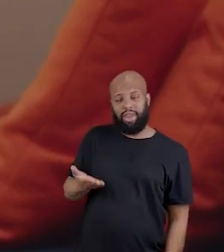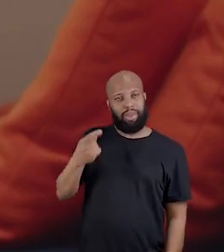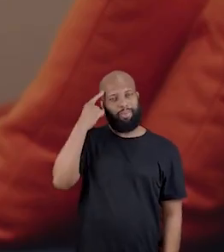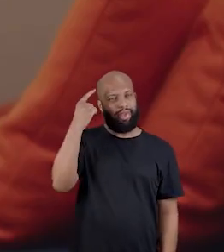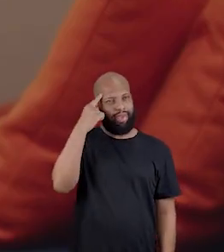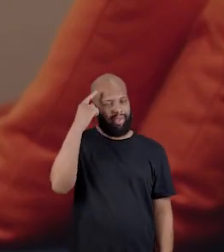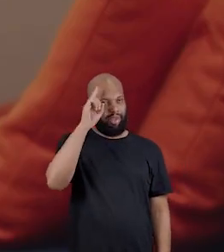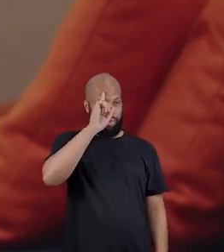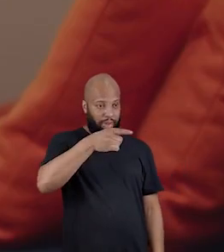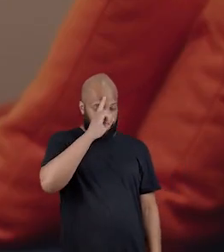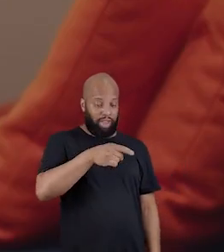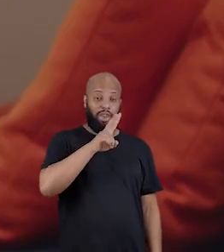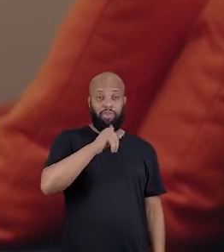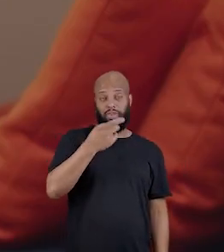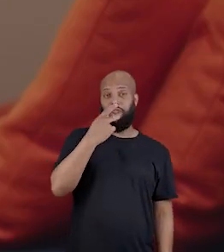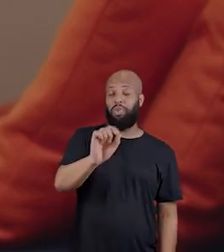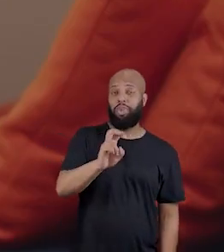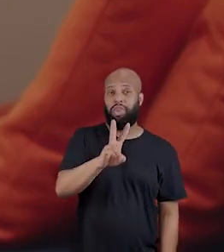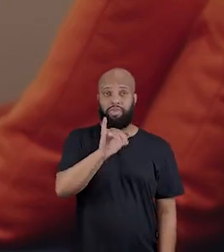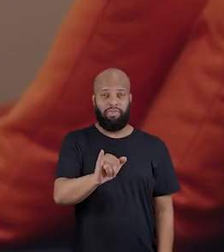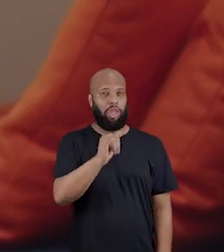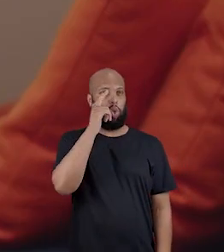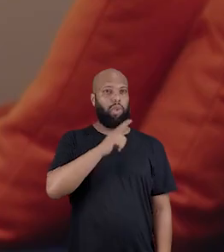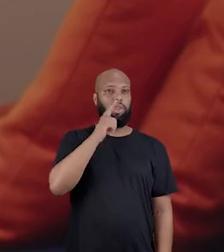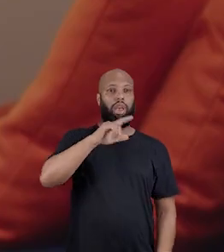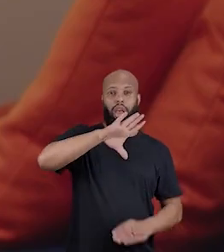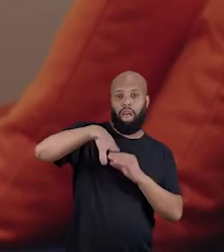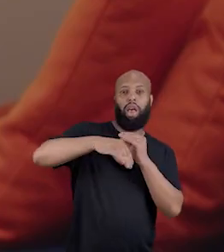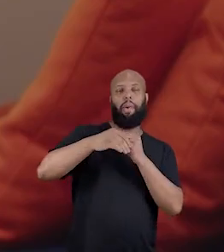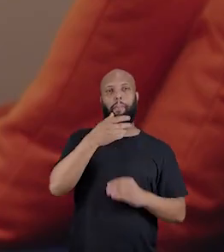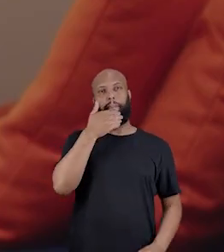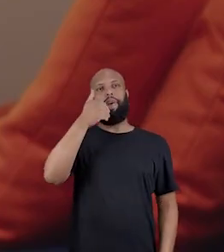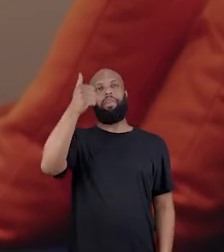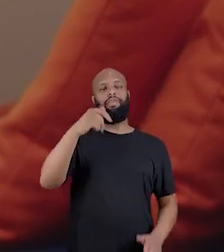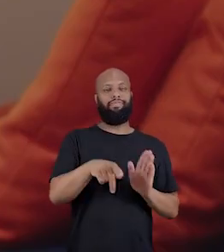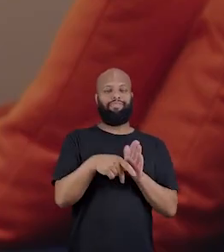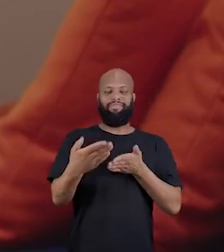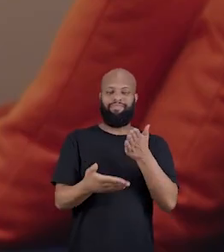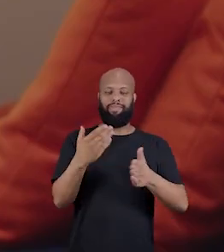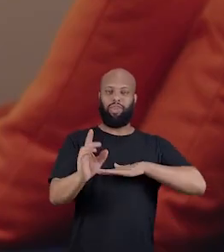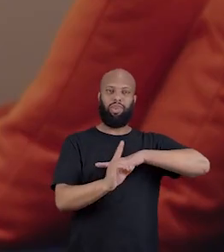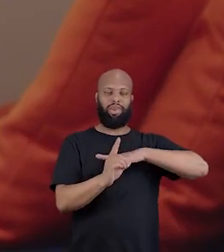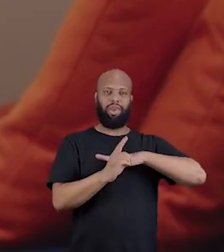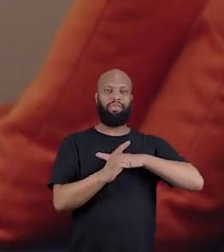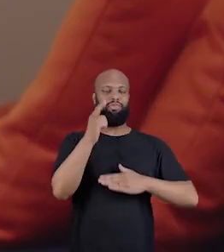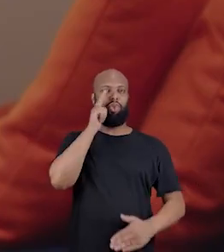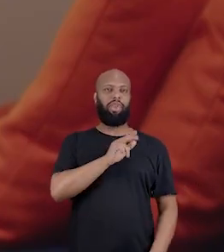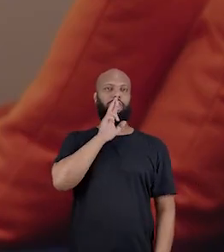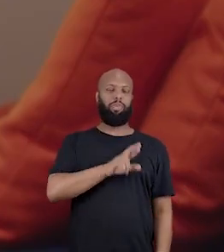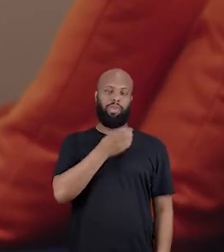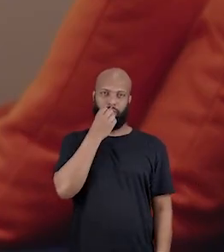ali pensando, comandando, vai dizer necessariamente o que vai agregar mais valor para os nossos clientes e para o nosso resultado.